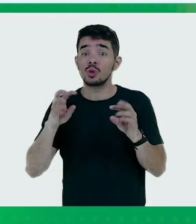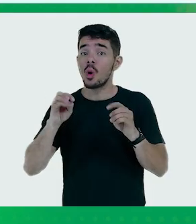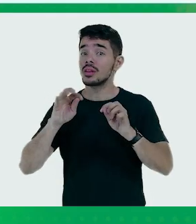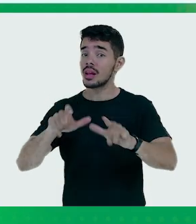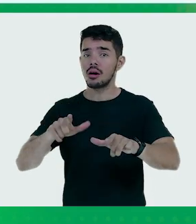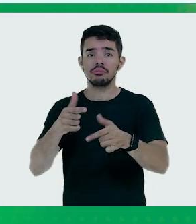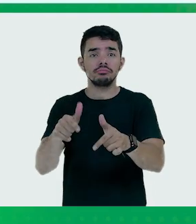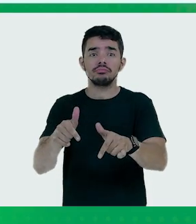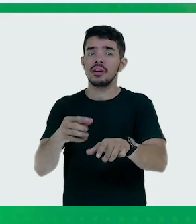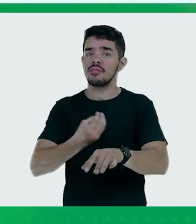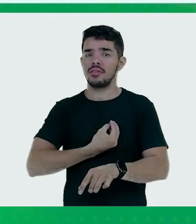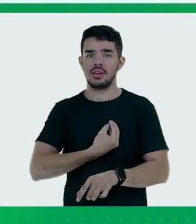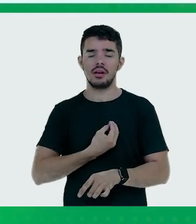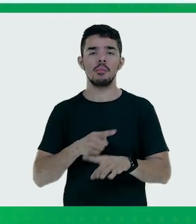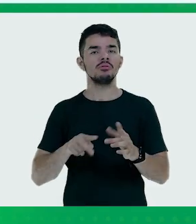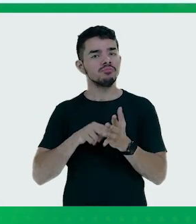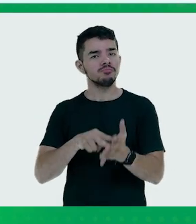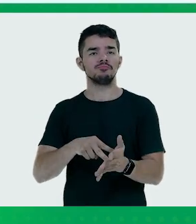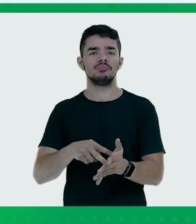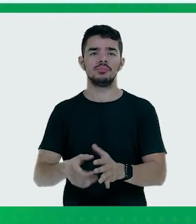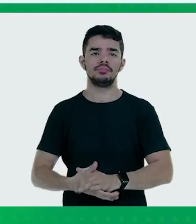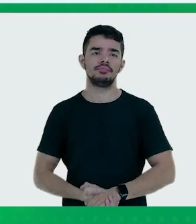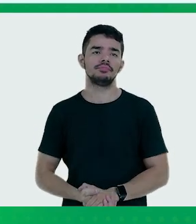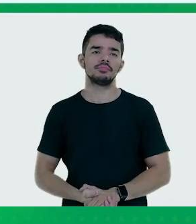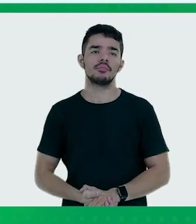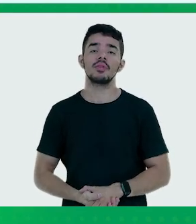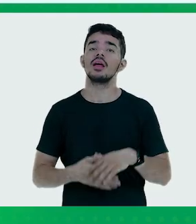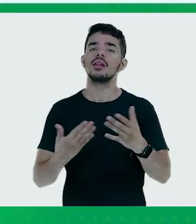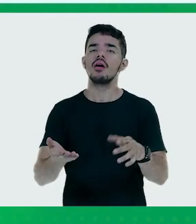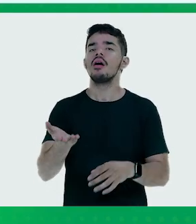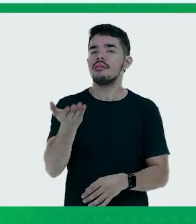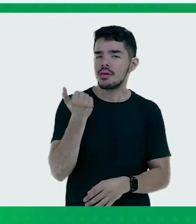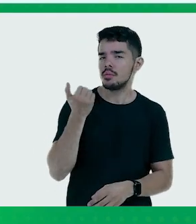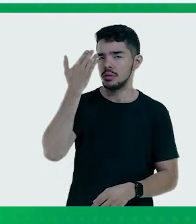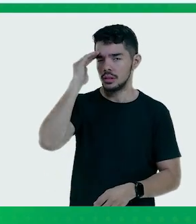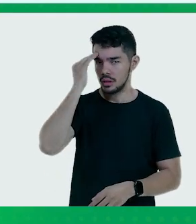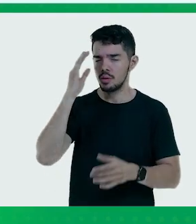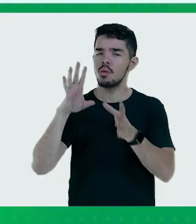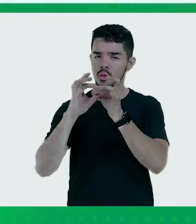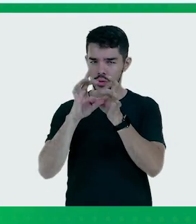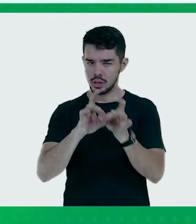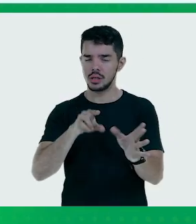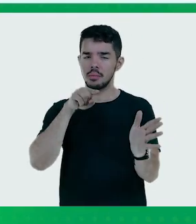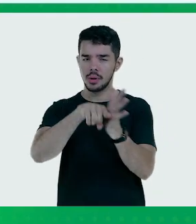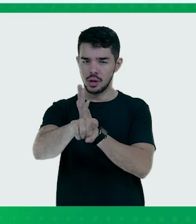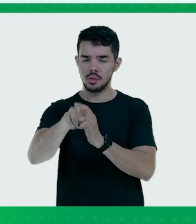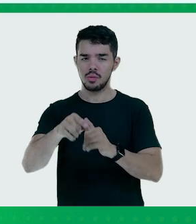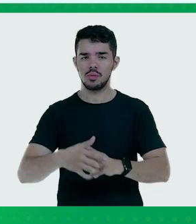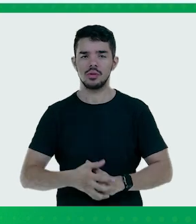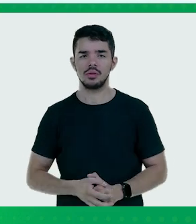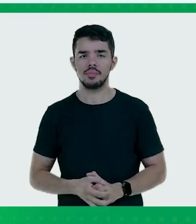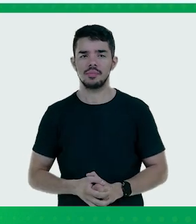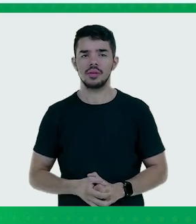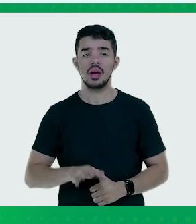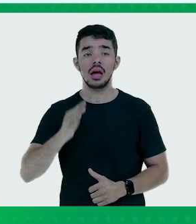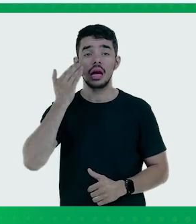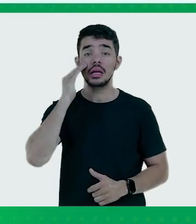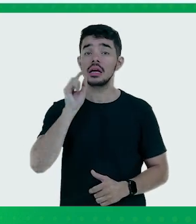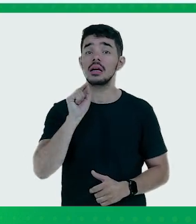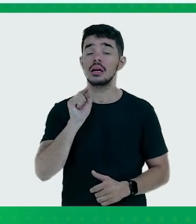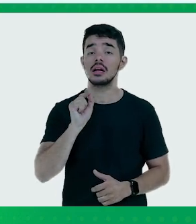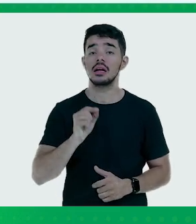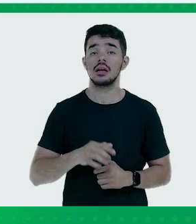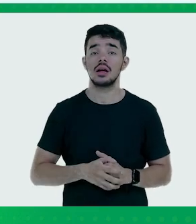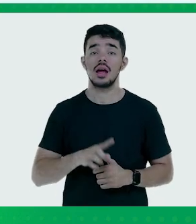meios de vida. Então, ó, vamos entender aqui o contexto desta questão, entendendo